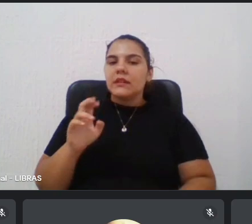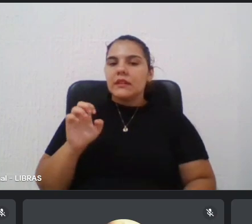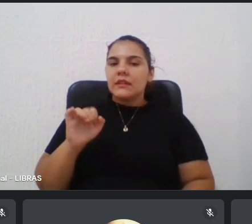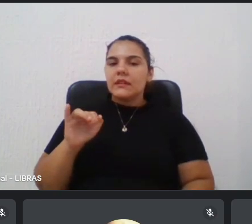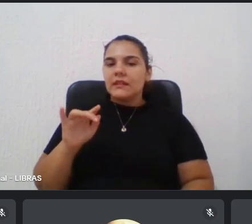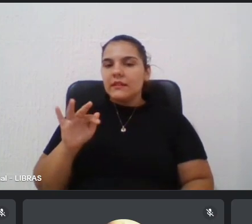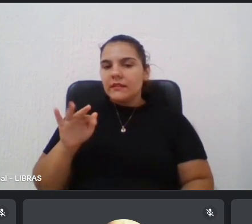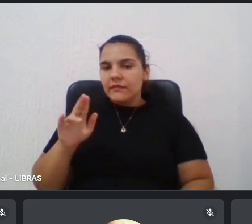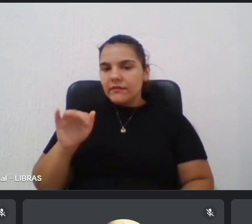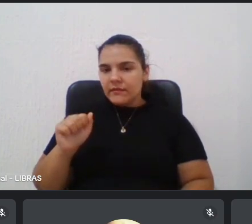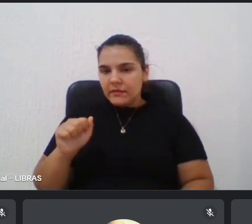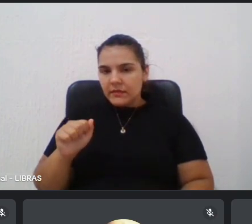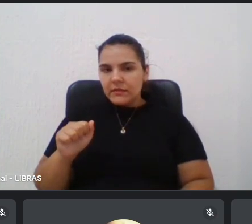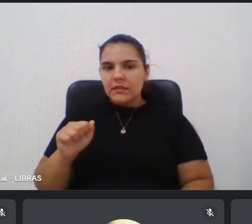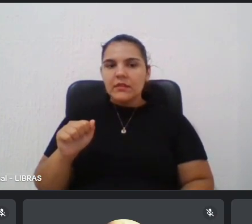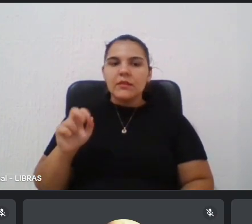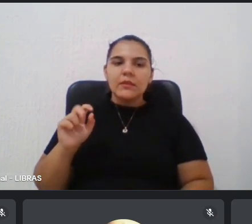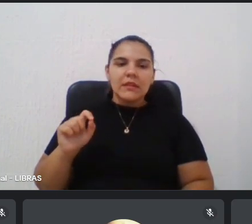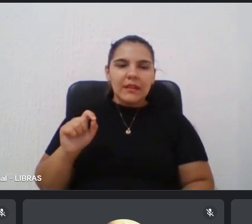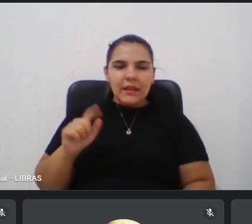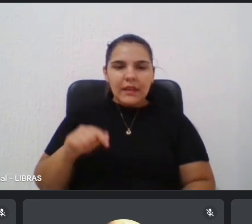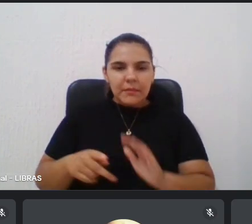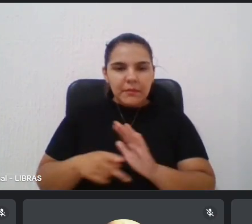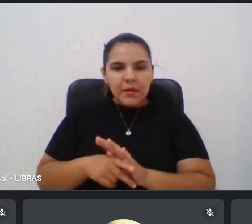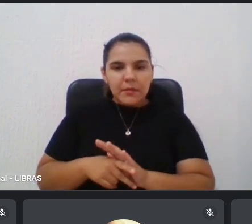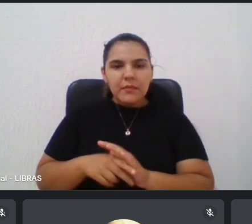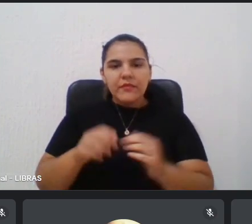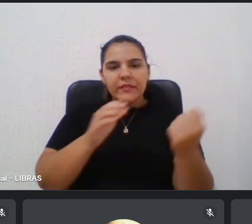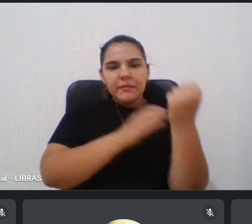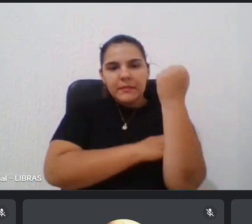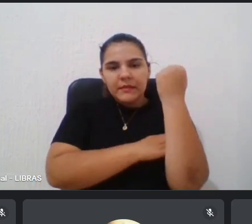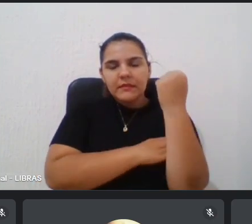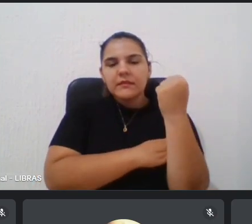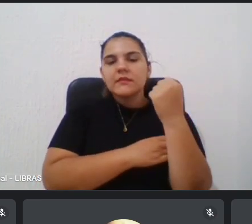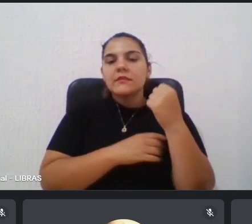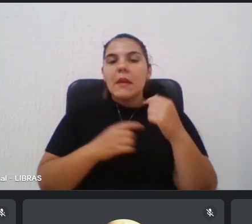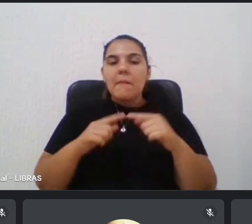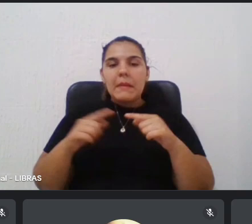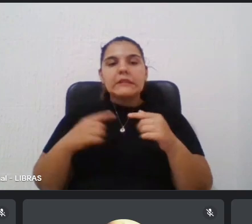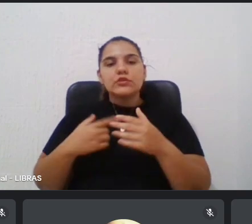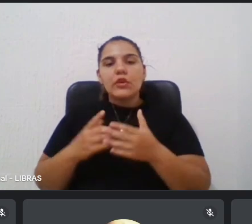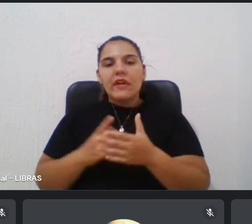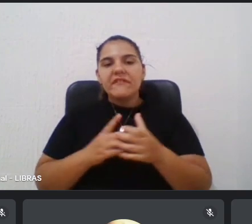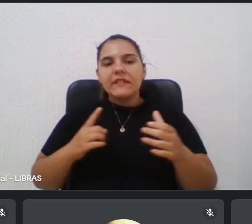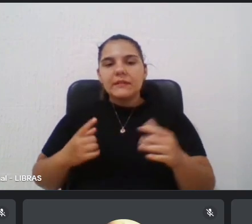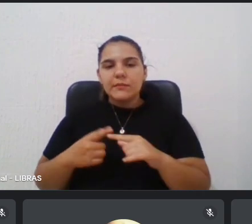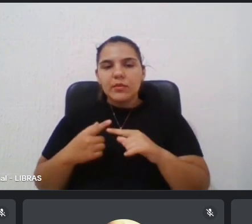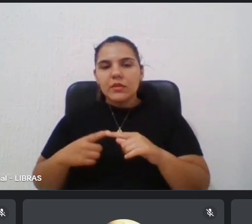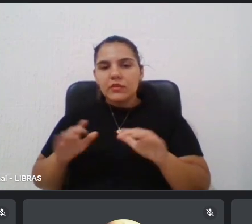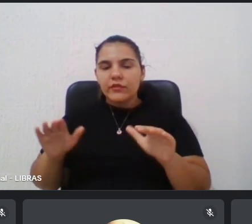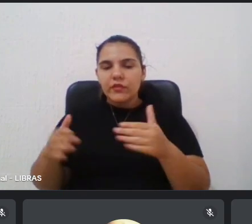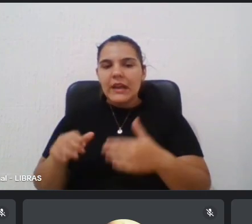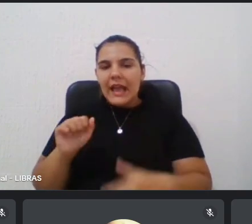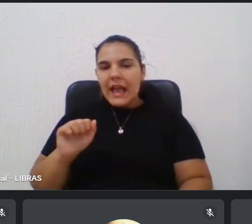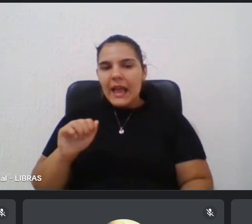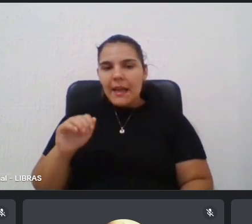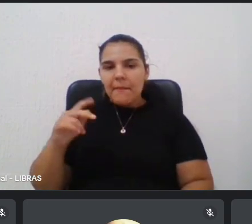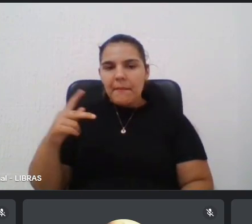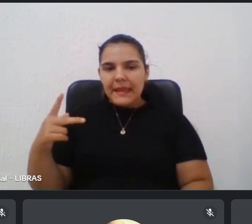Antiproibicionistas. Mas hoje eu estou um pouco afastada, pois estou focando na APB, que é uma associação que